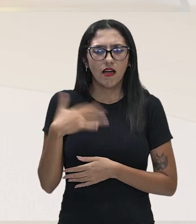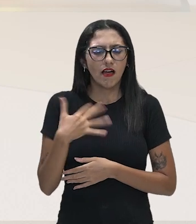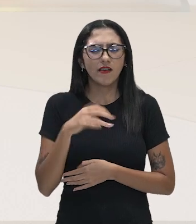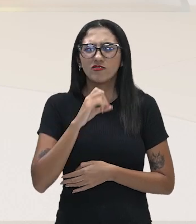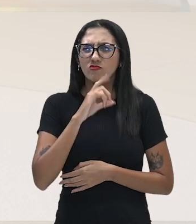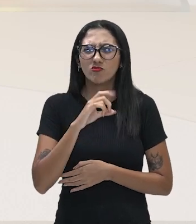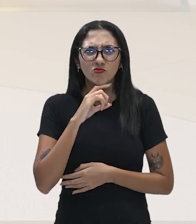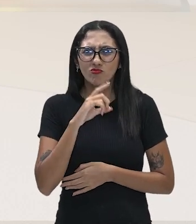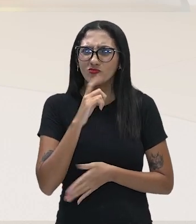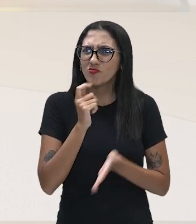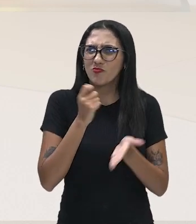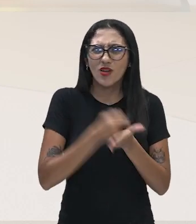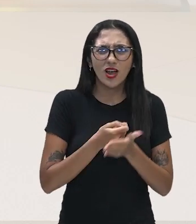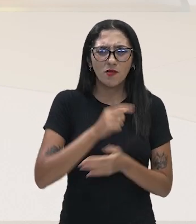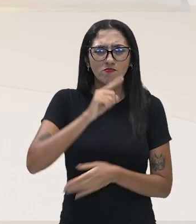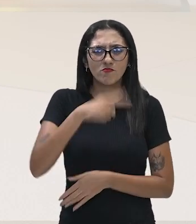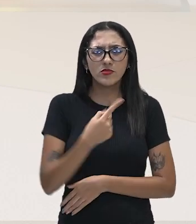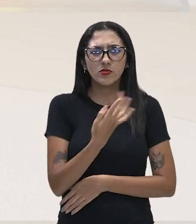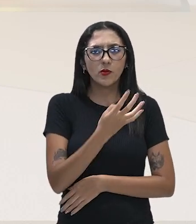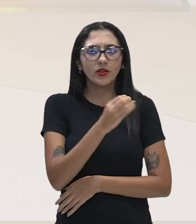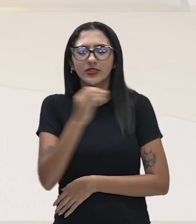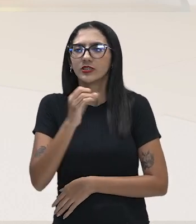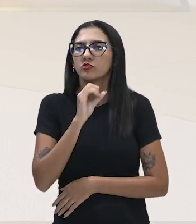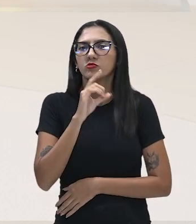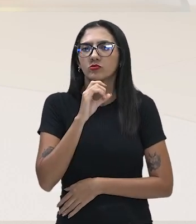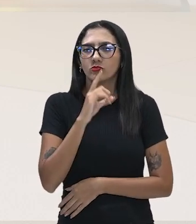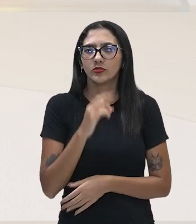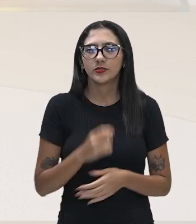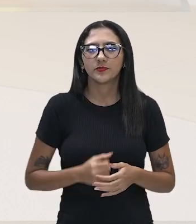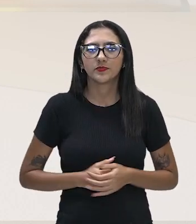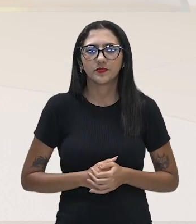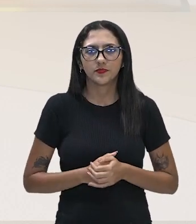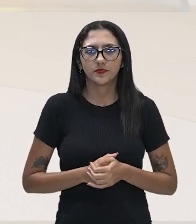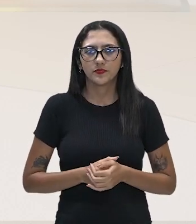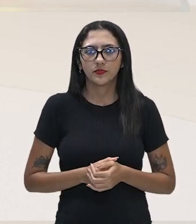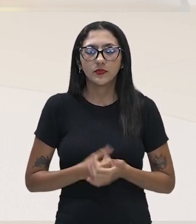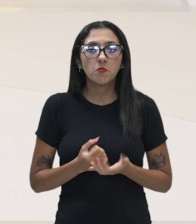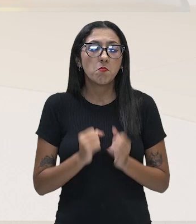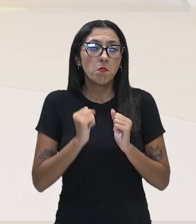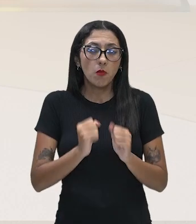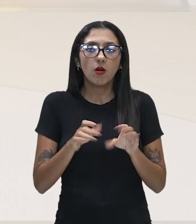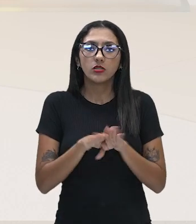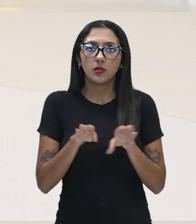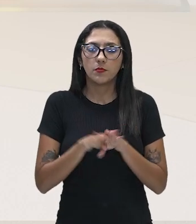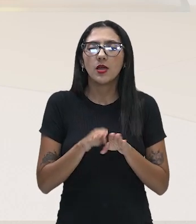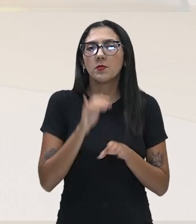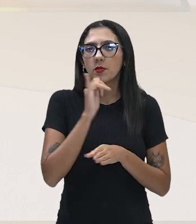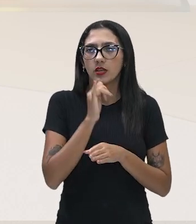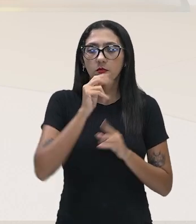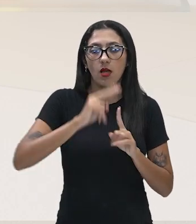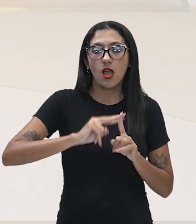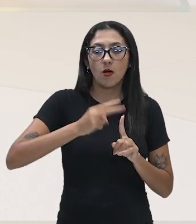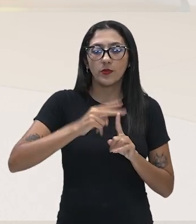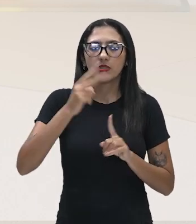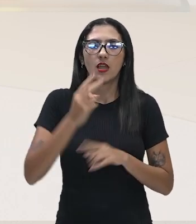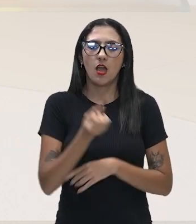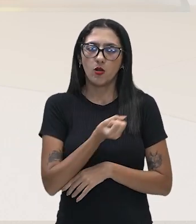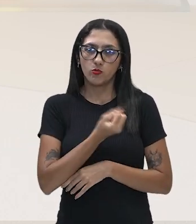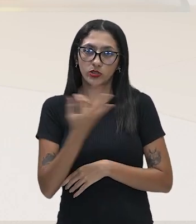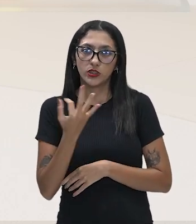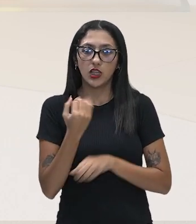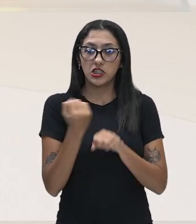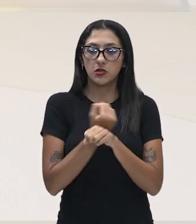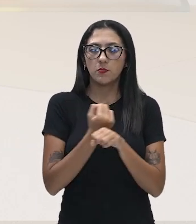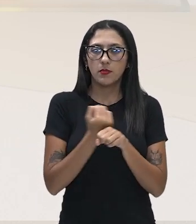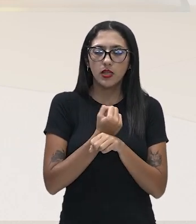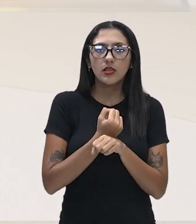R$ 1.400. Então uma coisa que a gente pode fazer é aumentar o prazo. Então agora a gente vai aumentar ali o